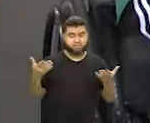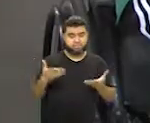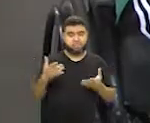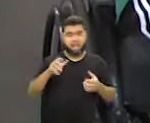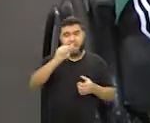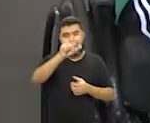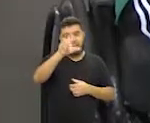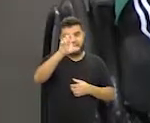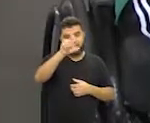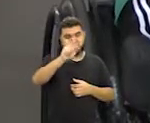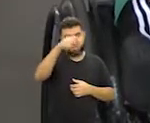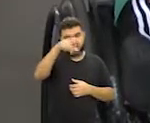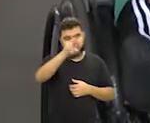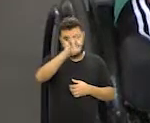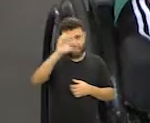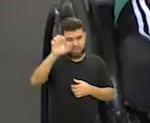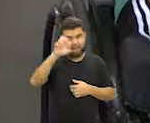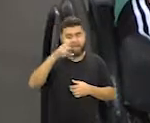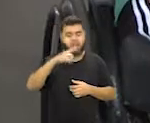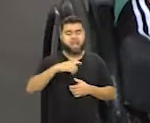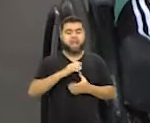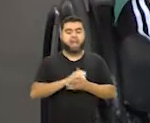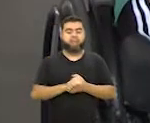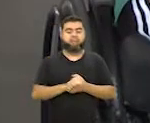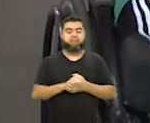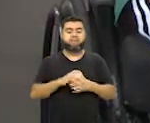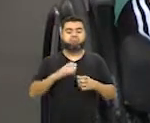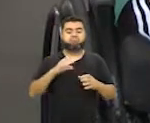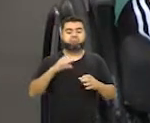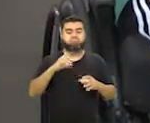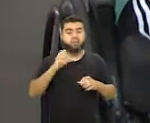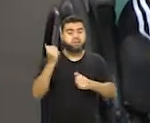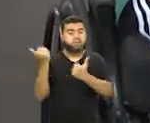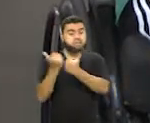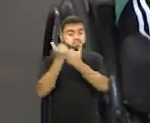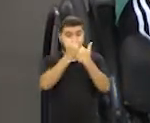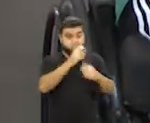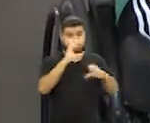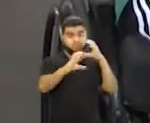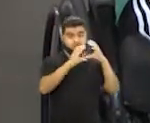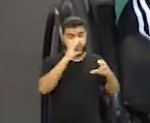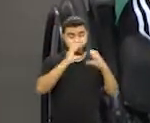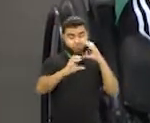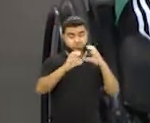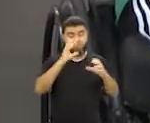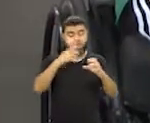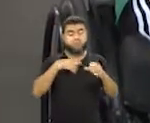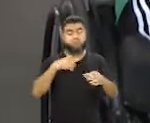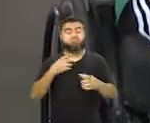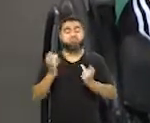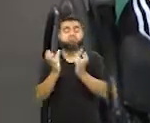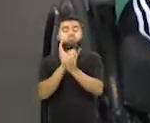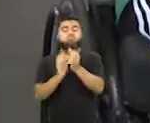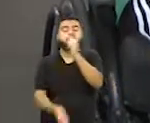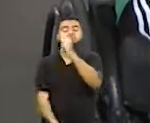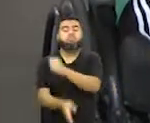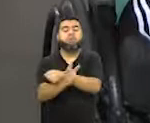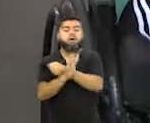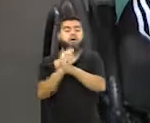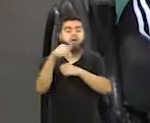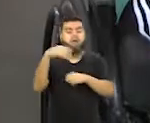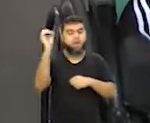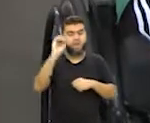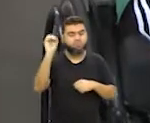Estamos aqui com Alexandre Gouveia, que é o assessor de comunicação do Voleibol Paralímpico de Osasco.